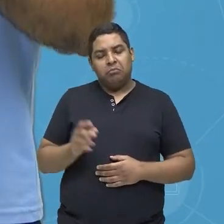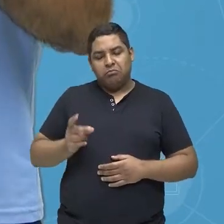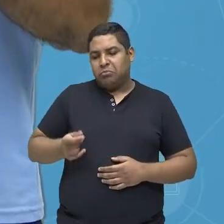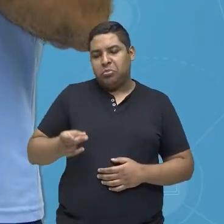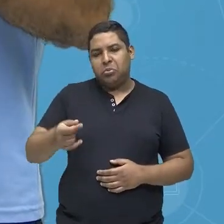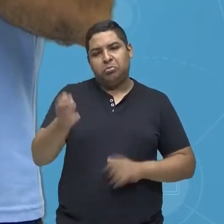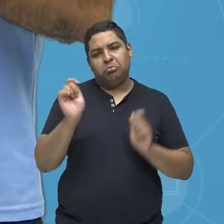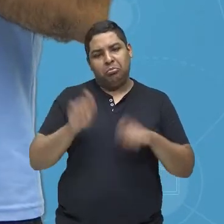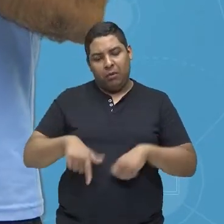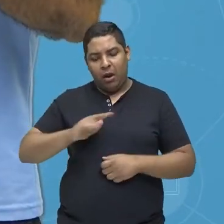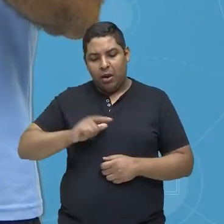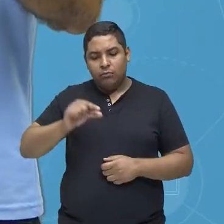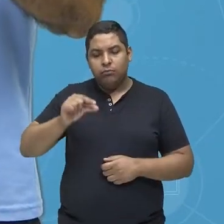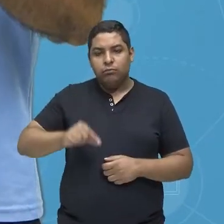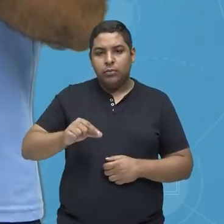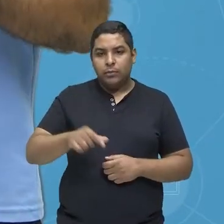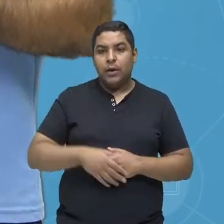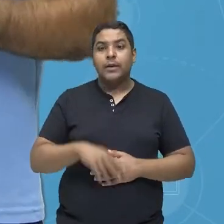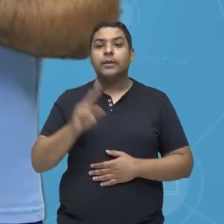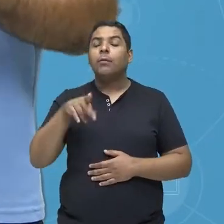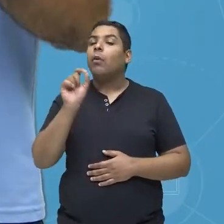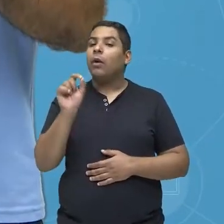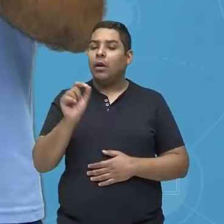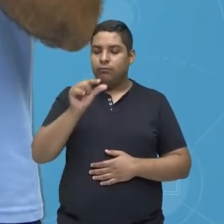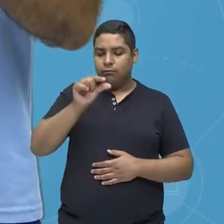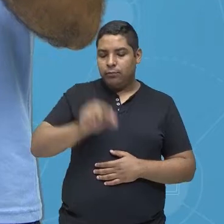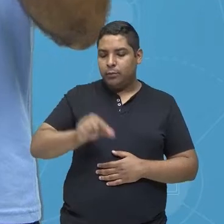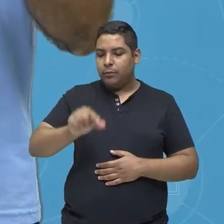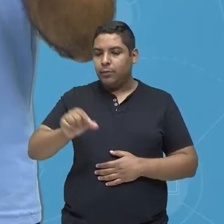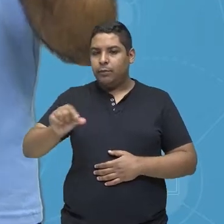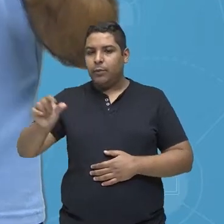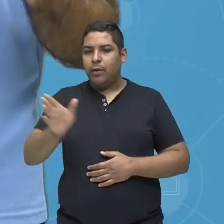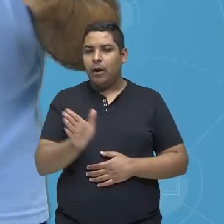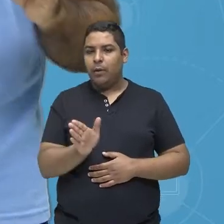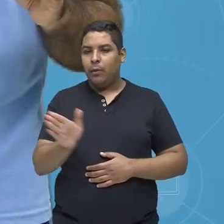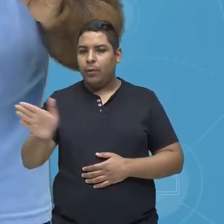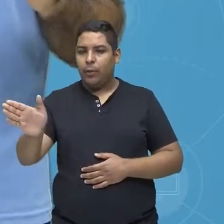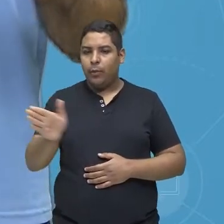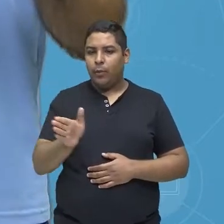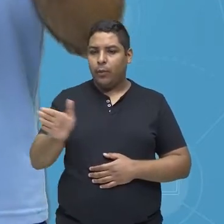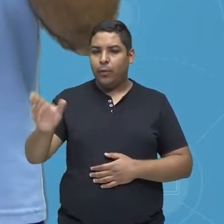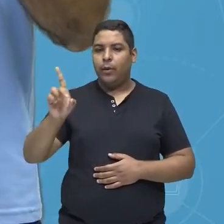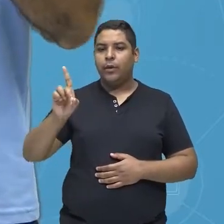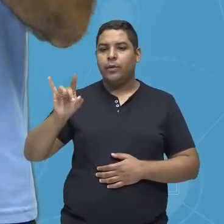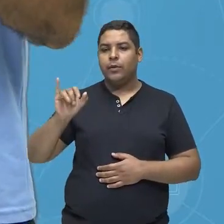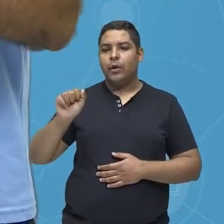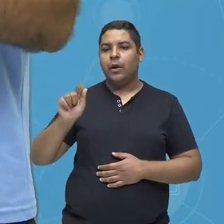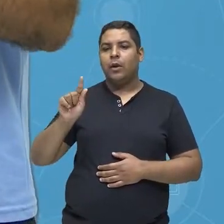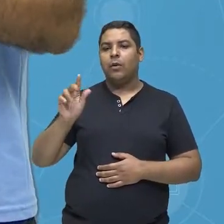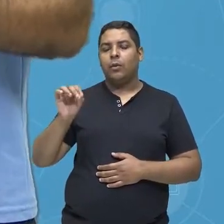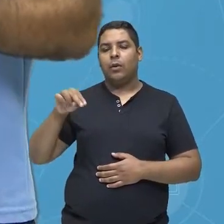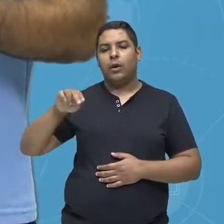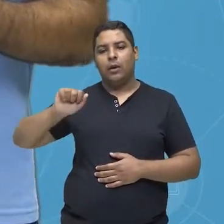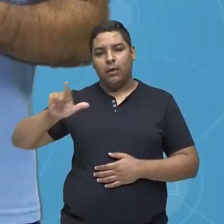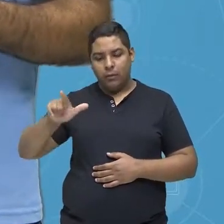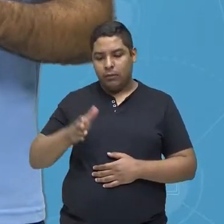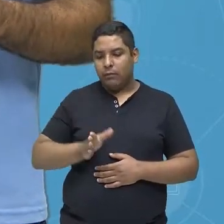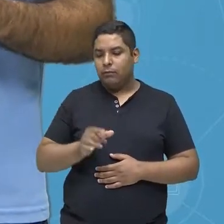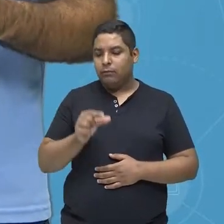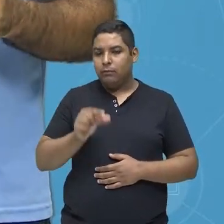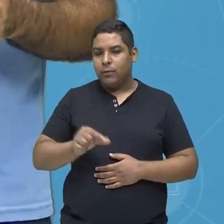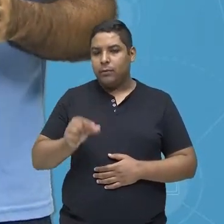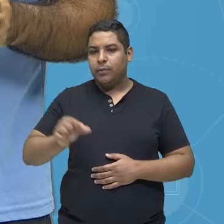mas sempre na diagonal. Com isso, então, nós vamos ter sempre um bispo andando nas casas brancas e um bispo